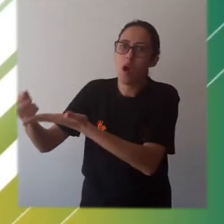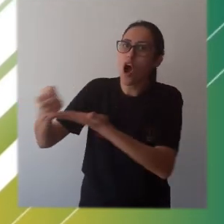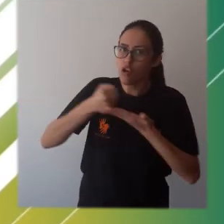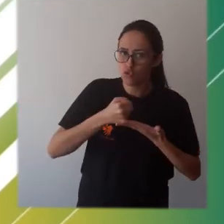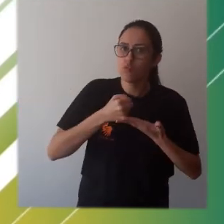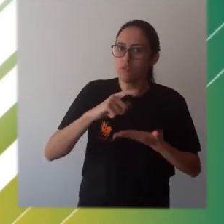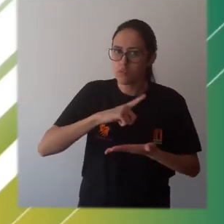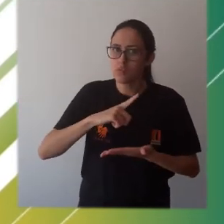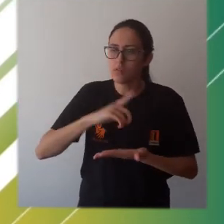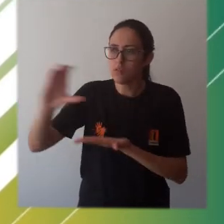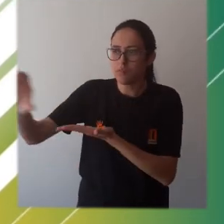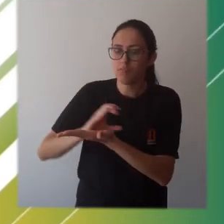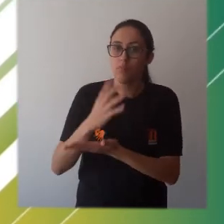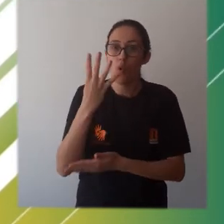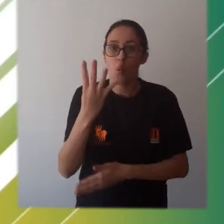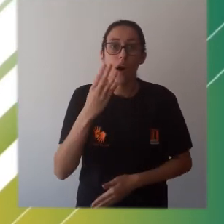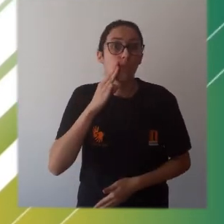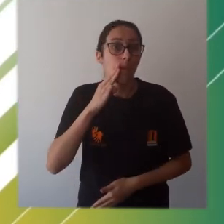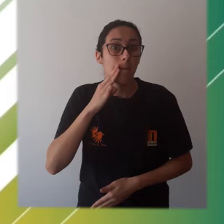Copel, né, com um investimento de R$